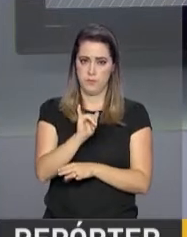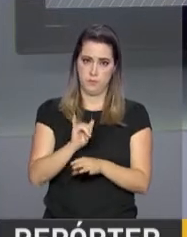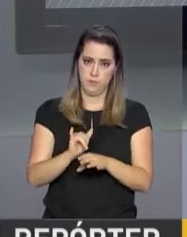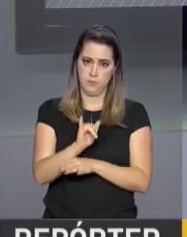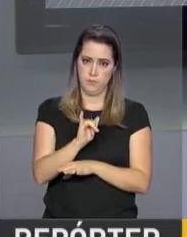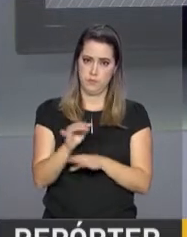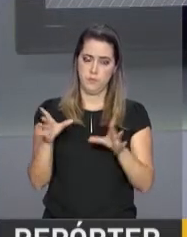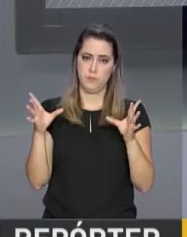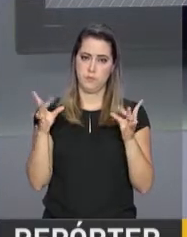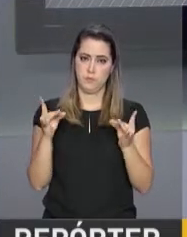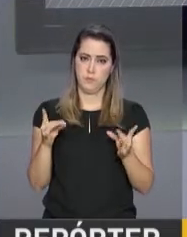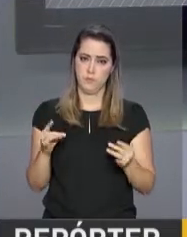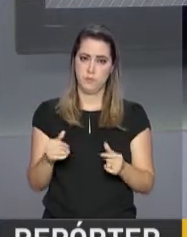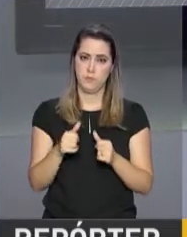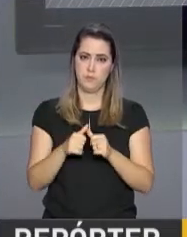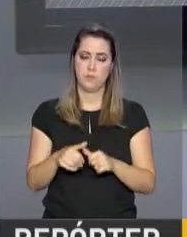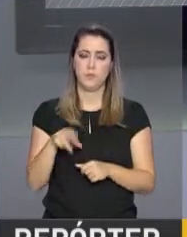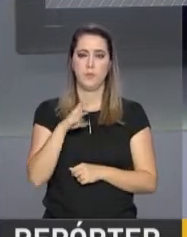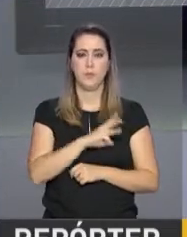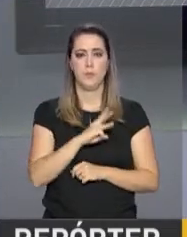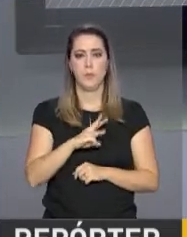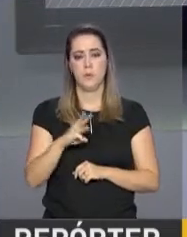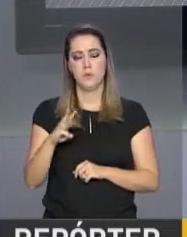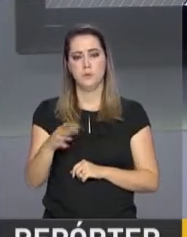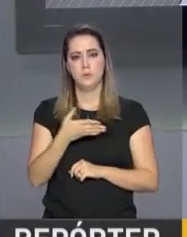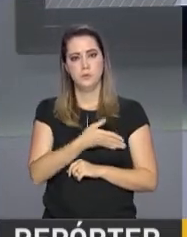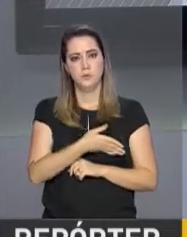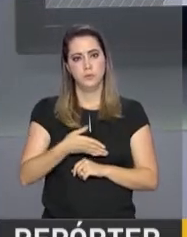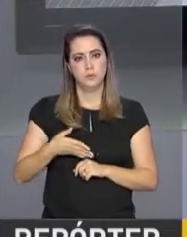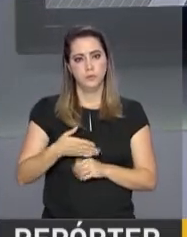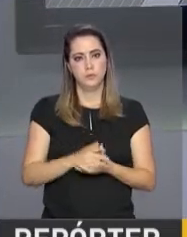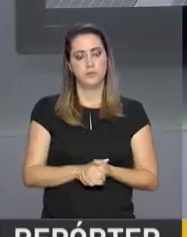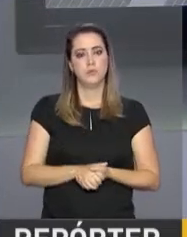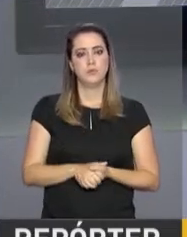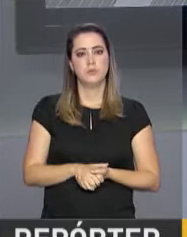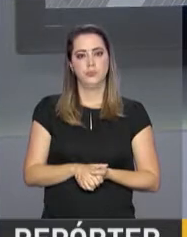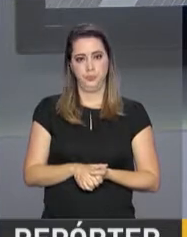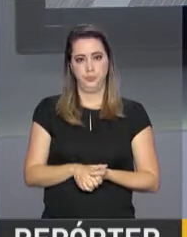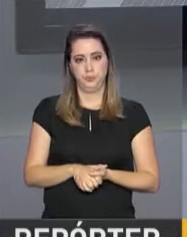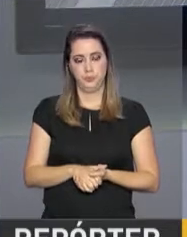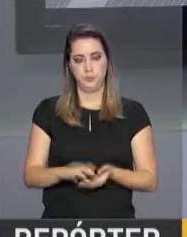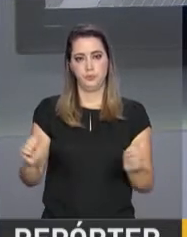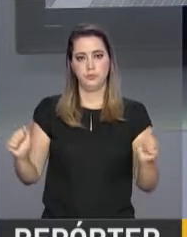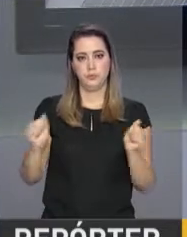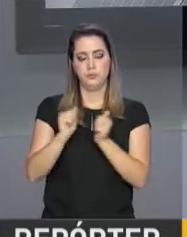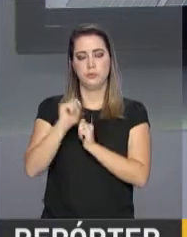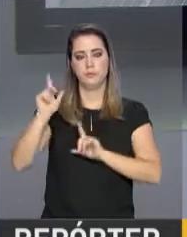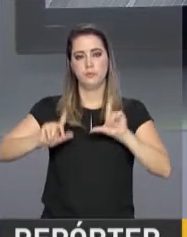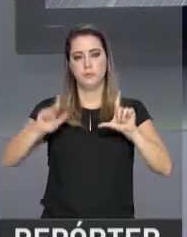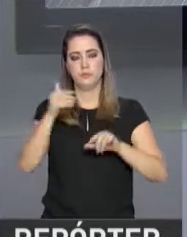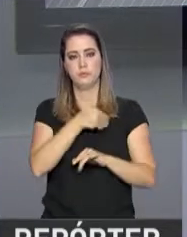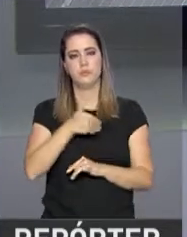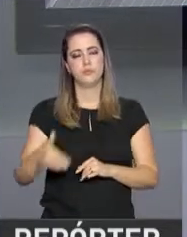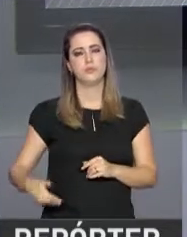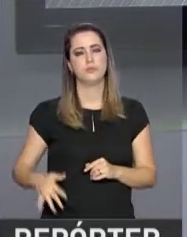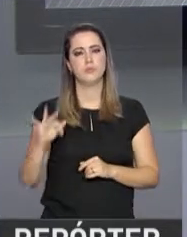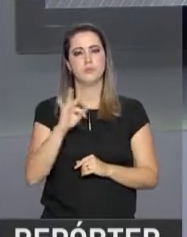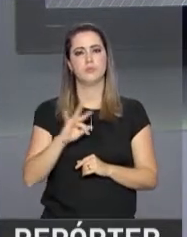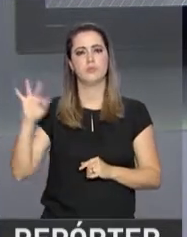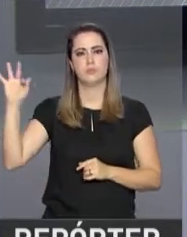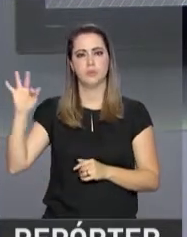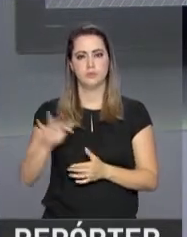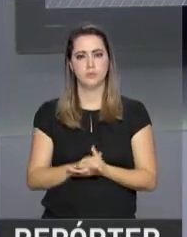reportagens no youtube e toda a nossa programação também está na página da nbr na internet continue com a gente na nbr a tv